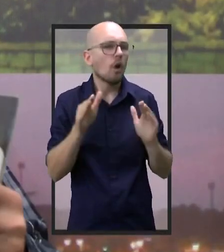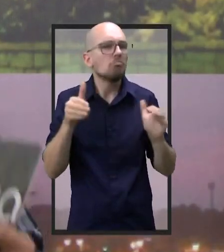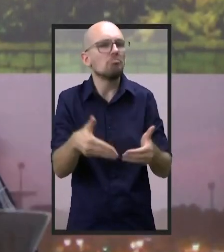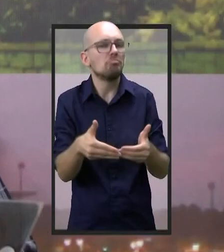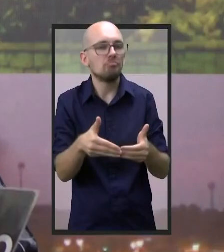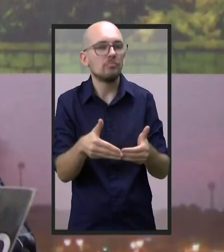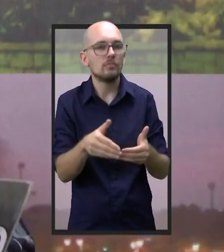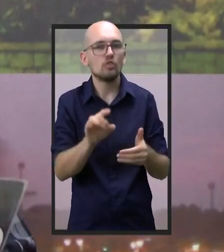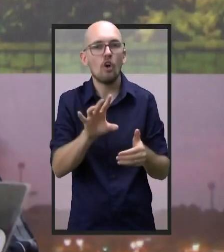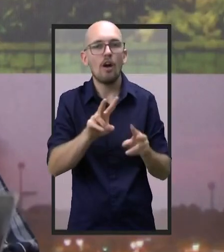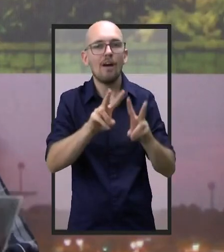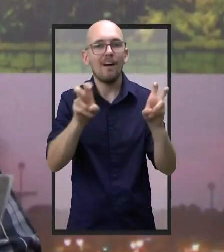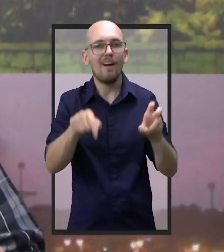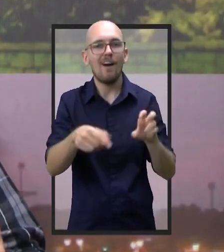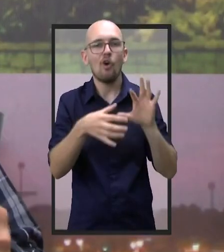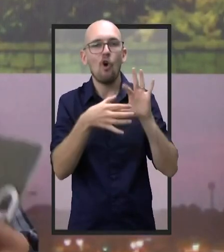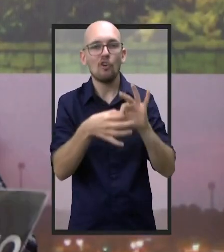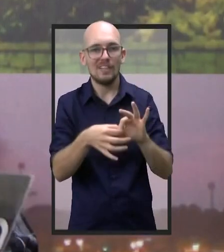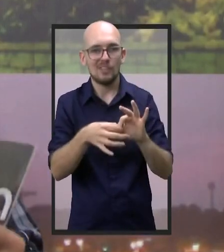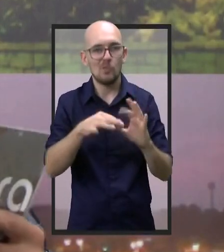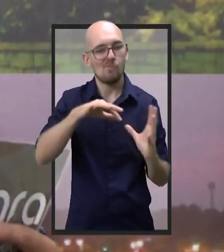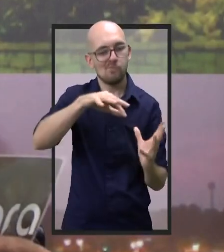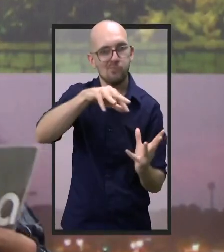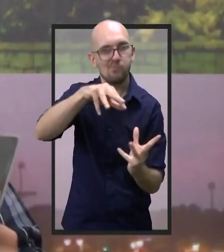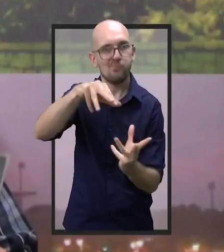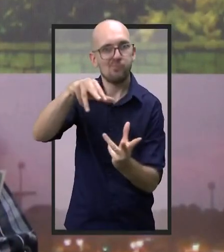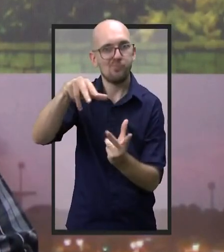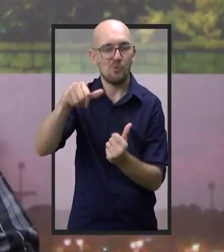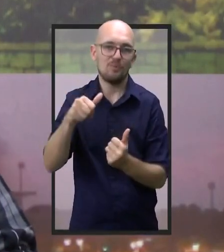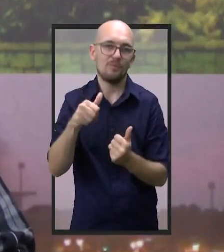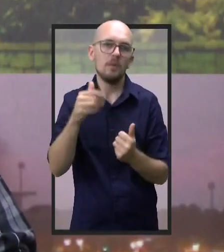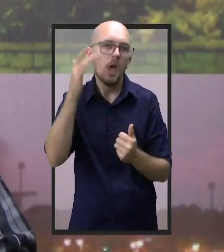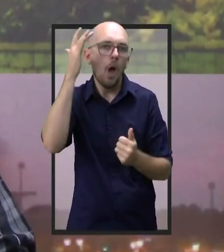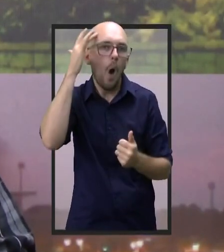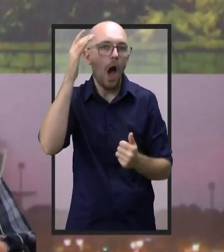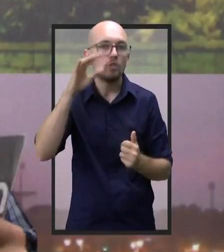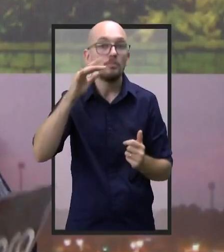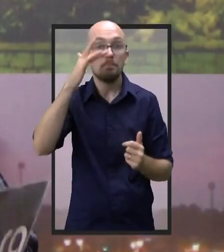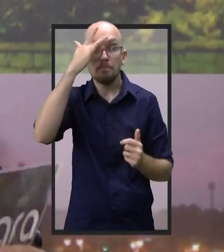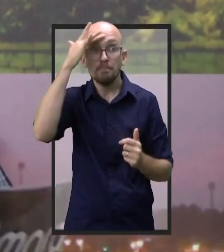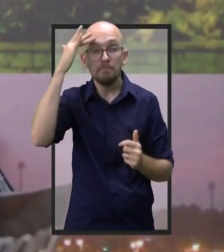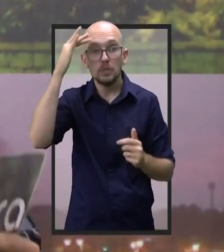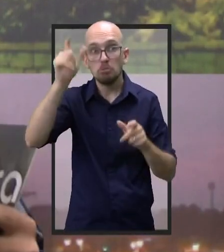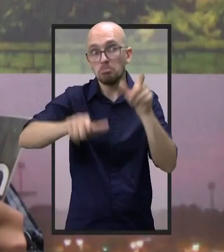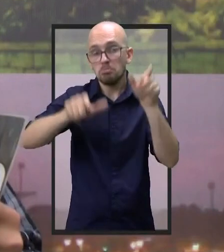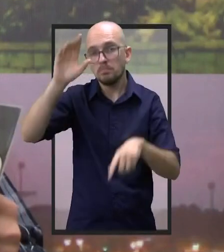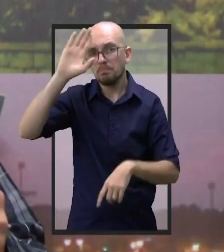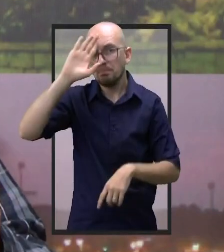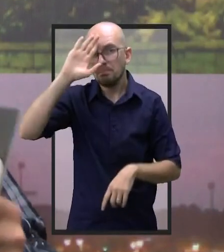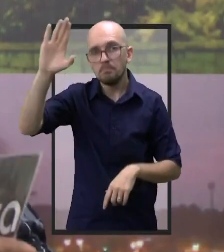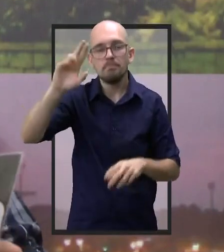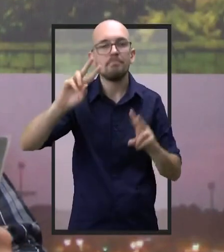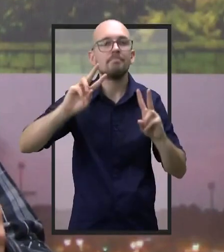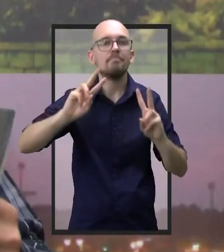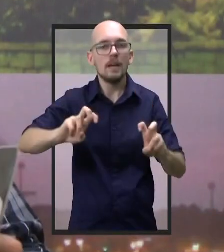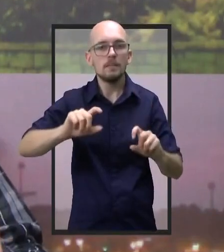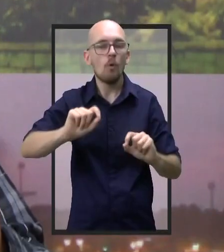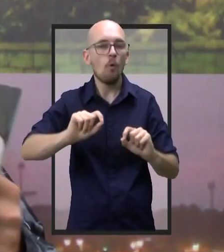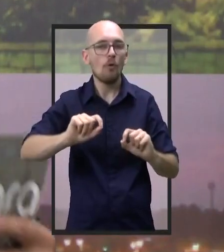nesse contexto do mercado globalizado, eu acho que as pessoas perceberam principalmente essa questão com